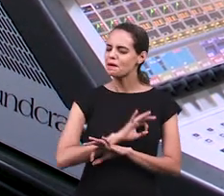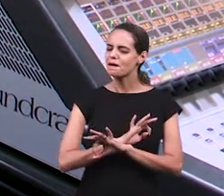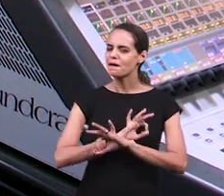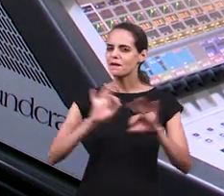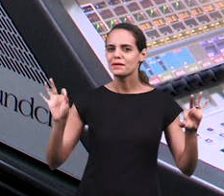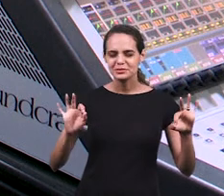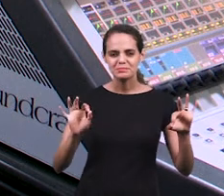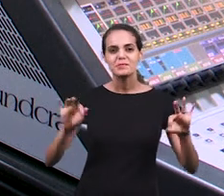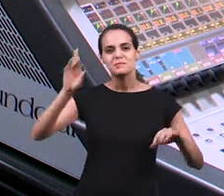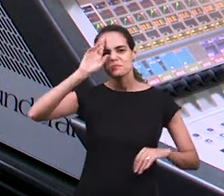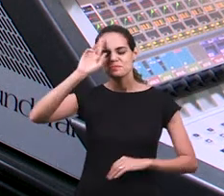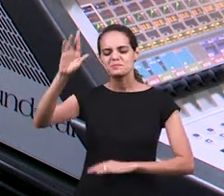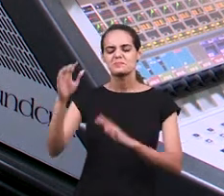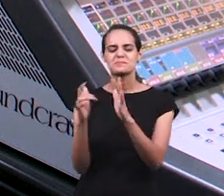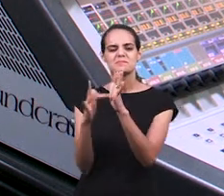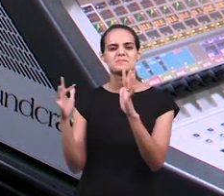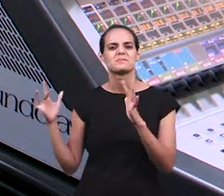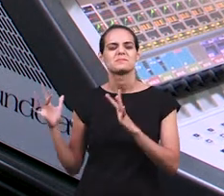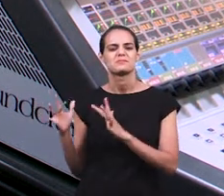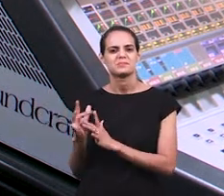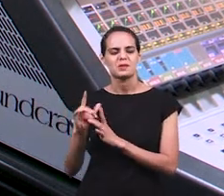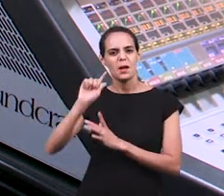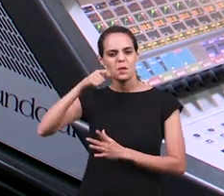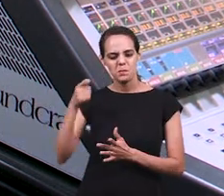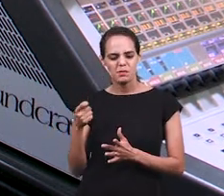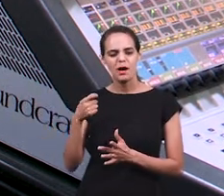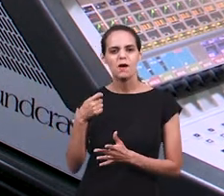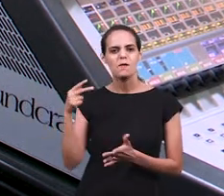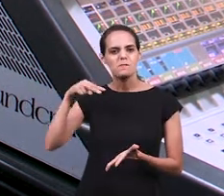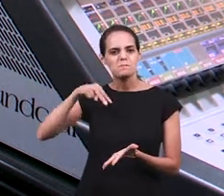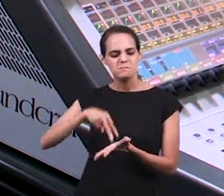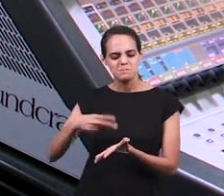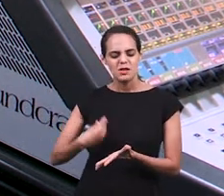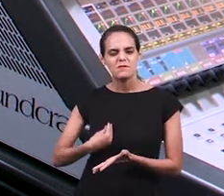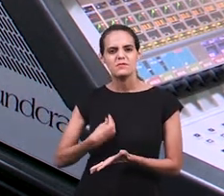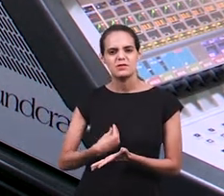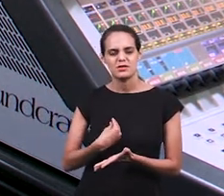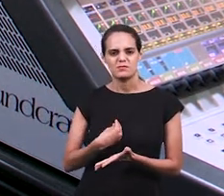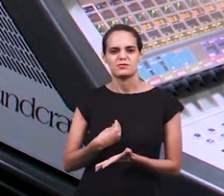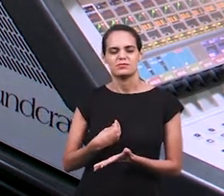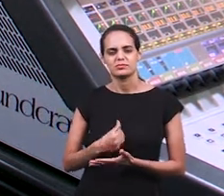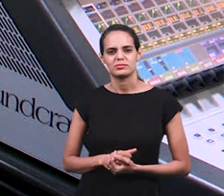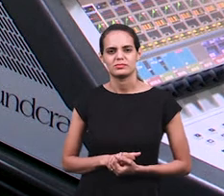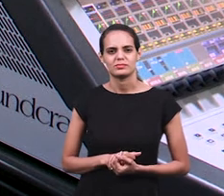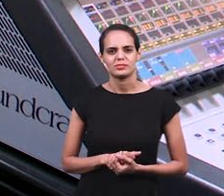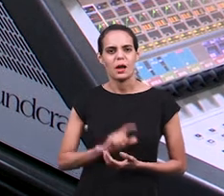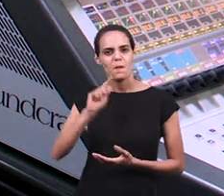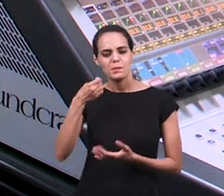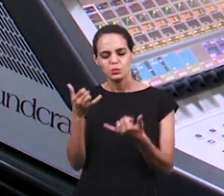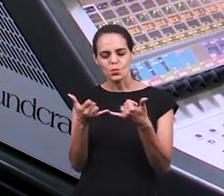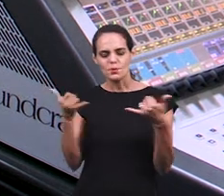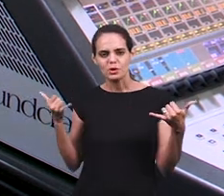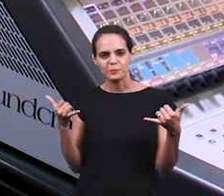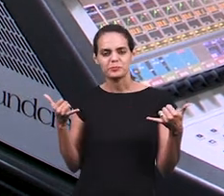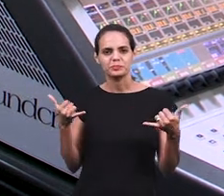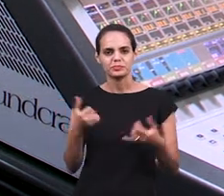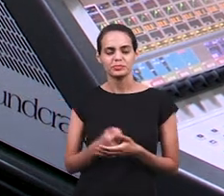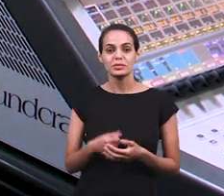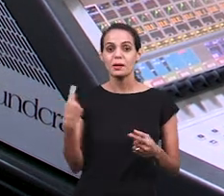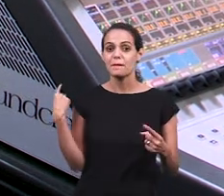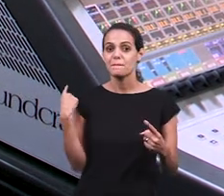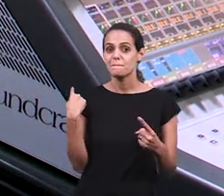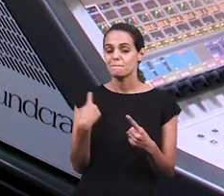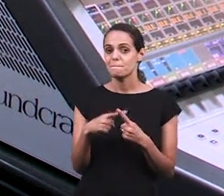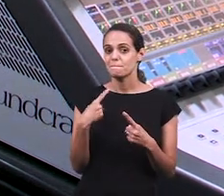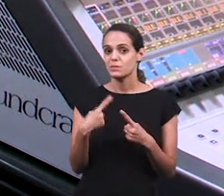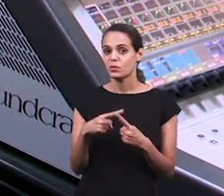bem colocada, que é o Senhor Jesus, né? Ele é o maior, porque na verdade o maior pão é o